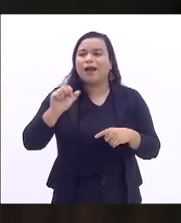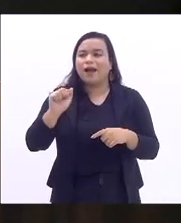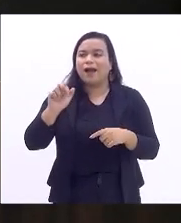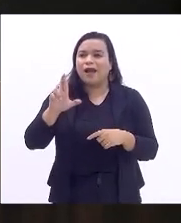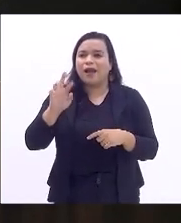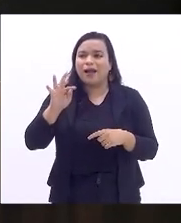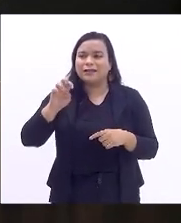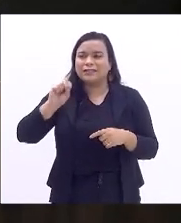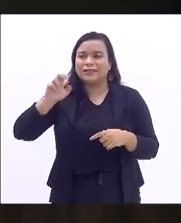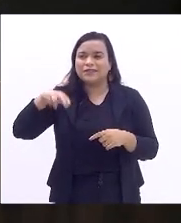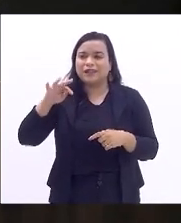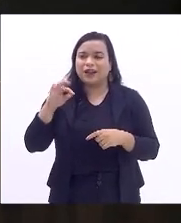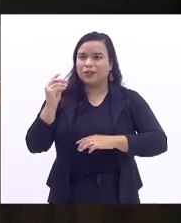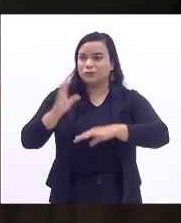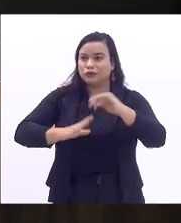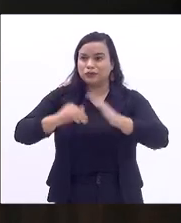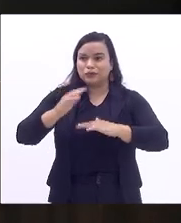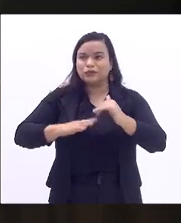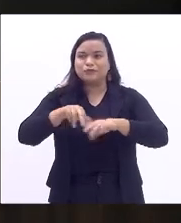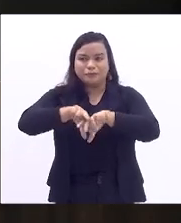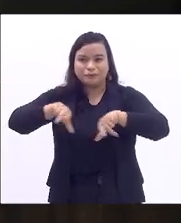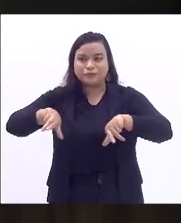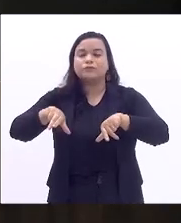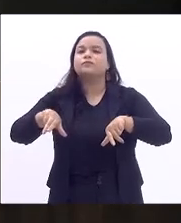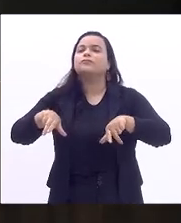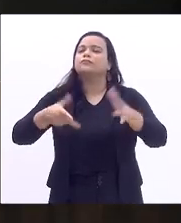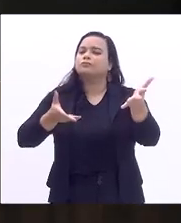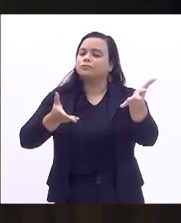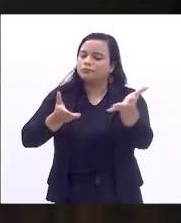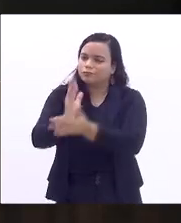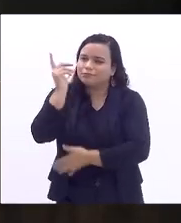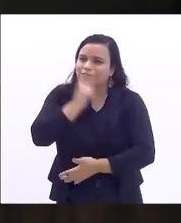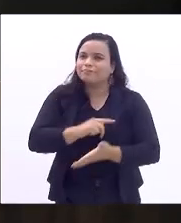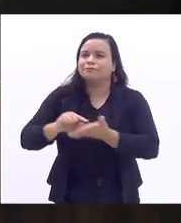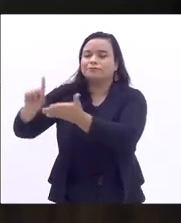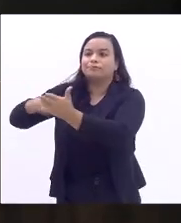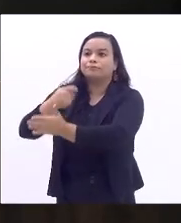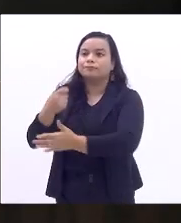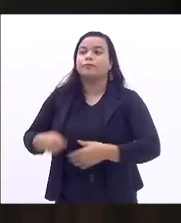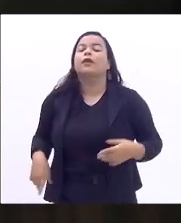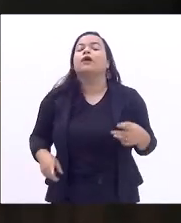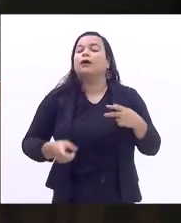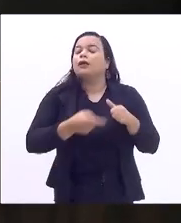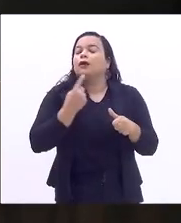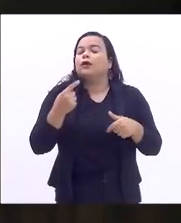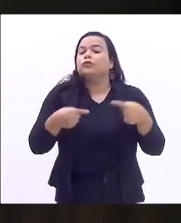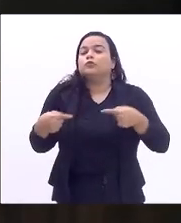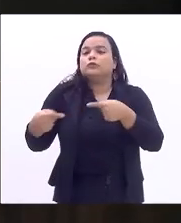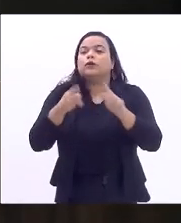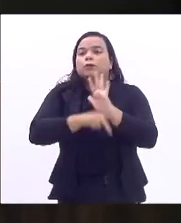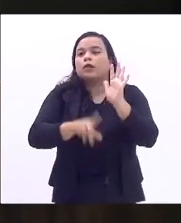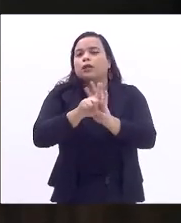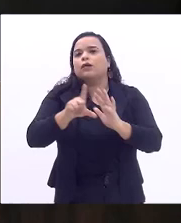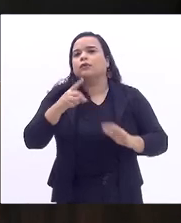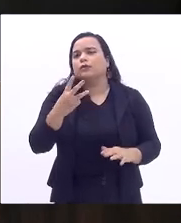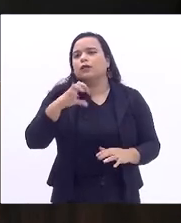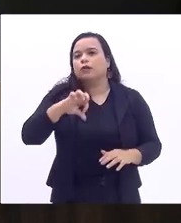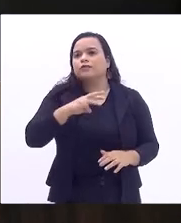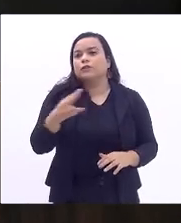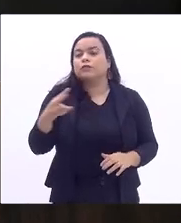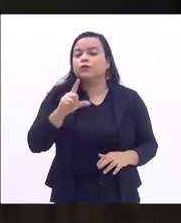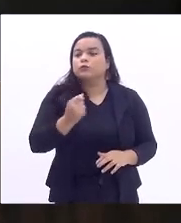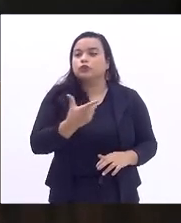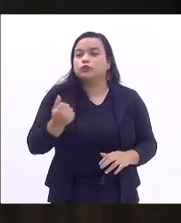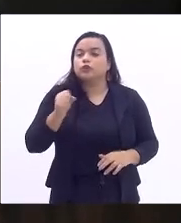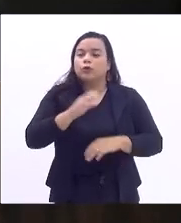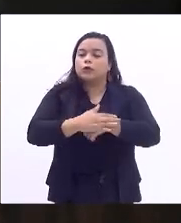encerrada a discussão e votação seus que aprovam permaneçam Como estão aprovado vai autógrafo primeira discussão projeto de lei 3930 Boa noite